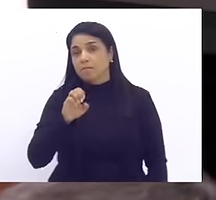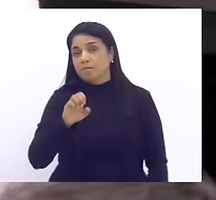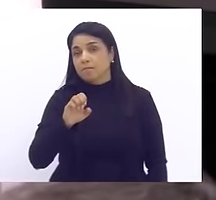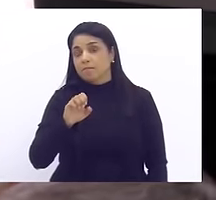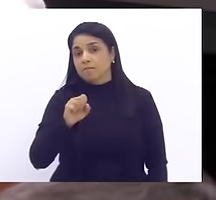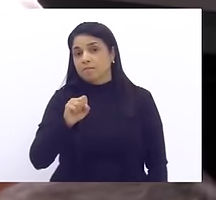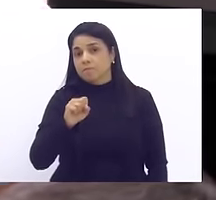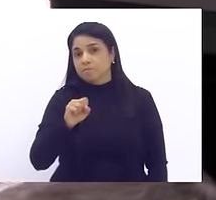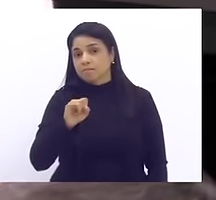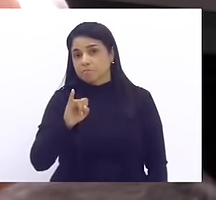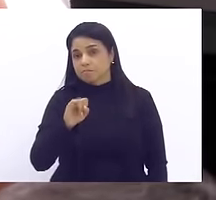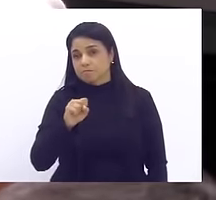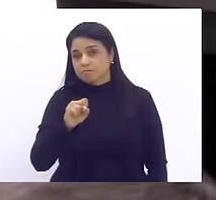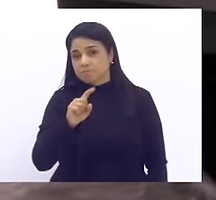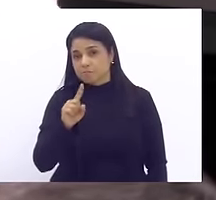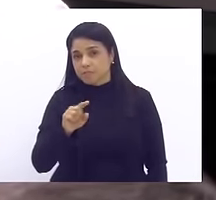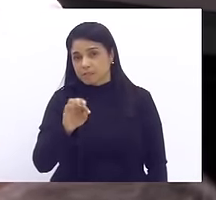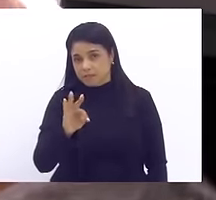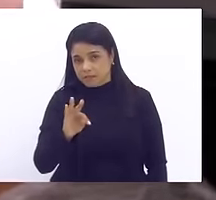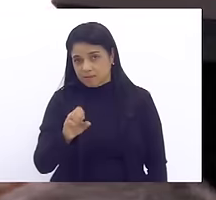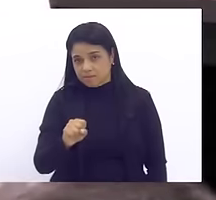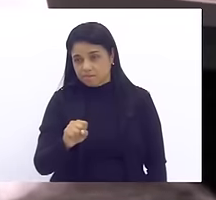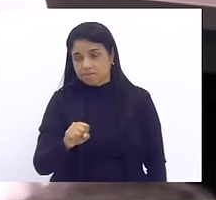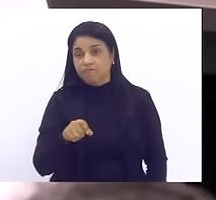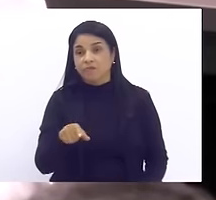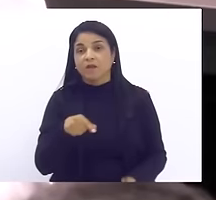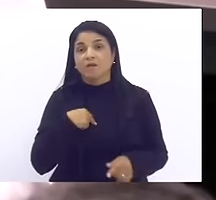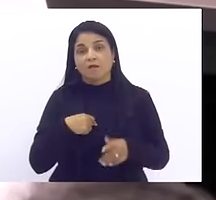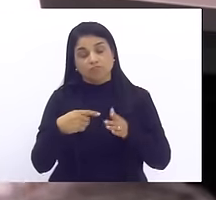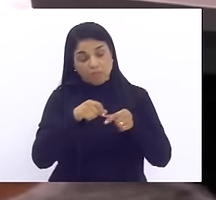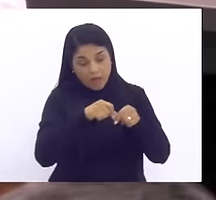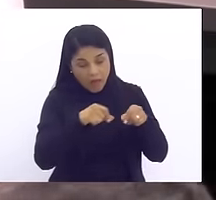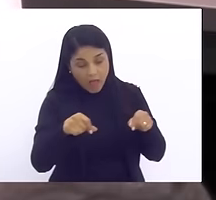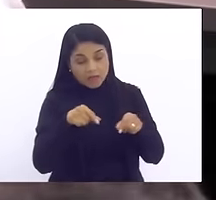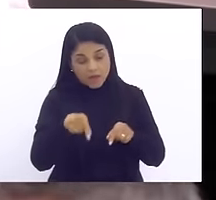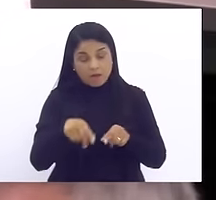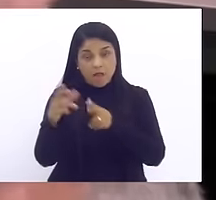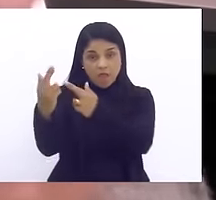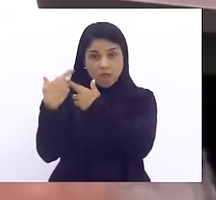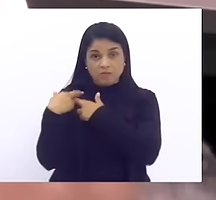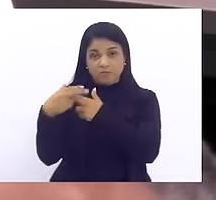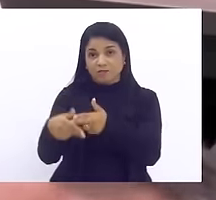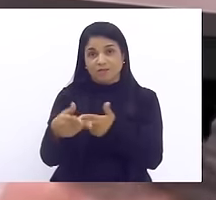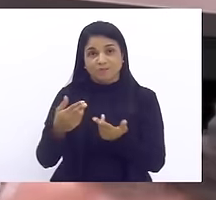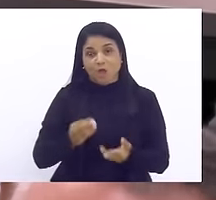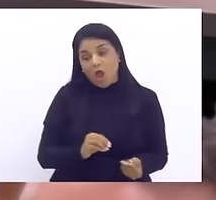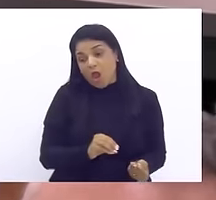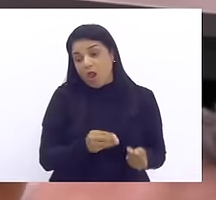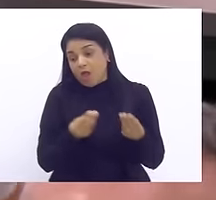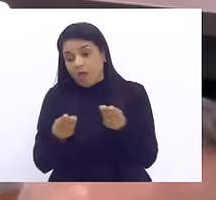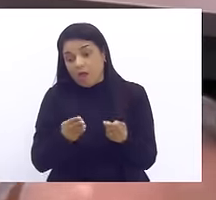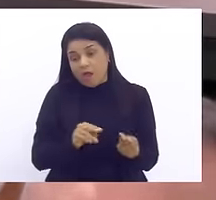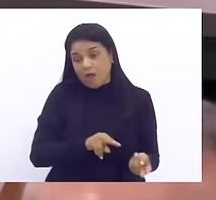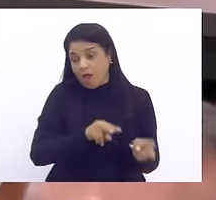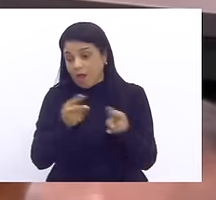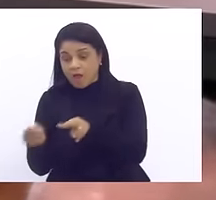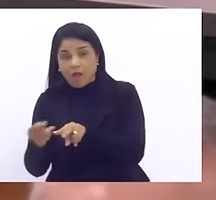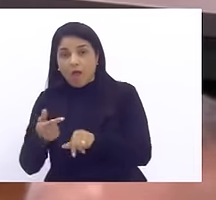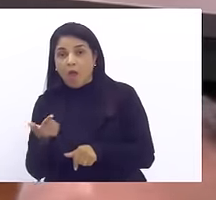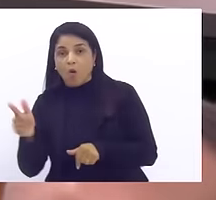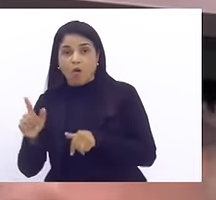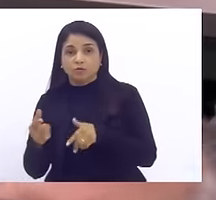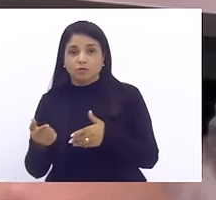é a ele e é incumbido o lacre e esse trabalho não pode ser delegado a outro hein